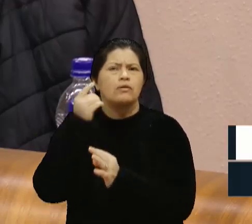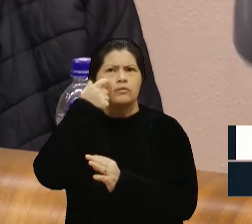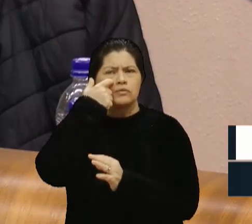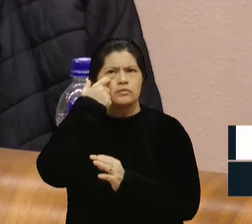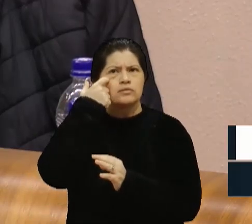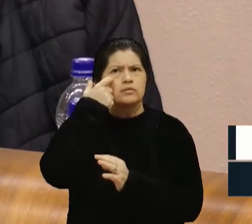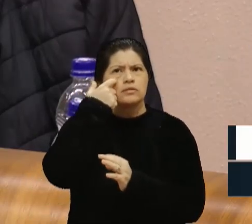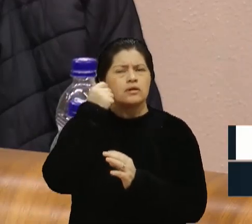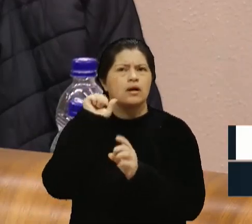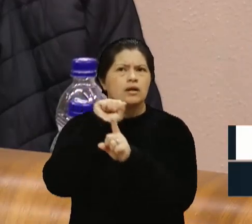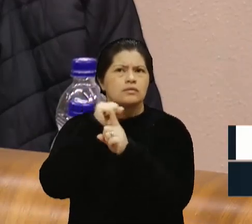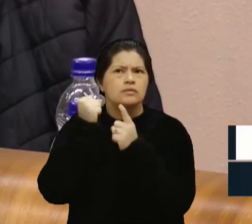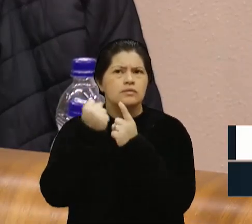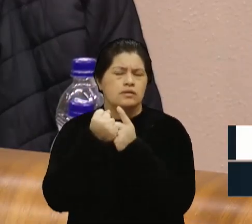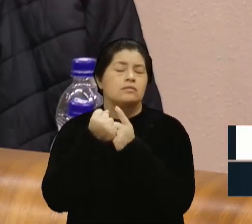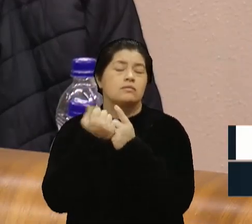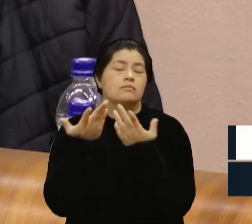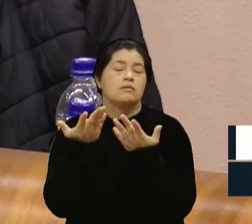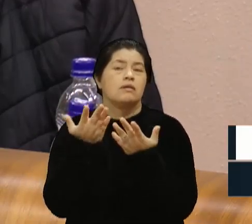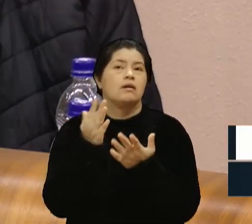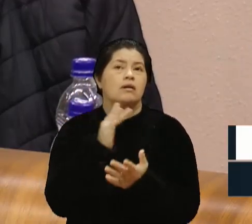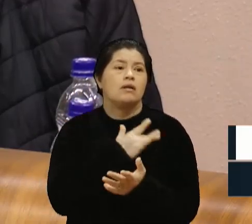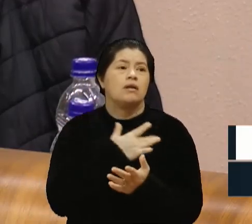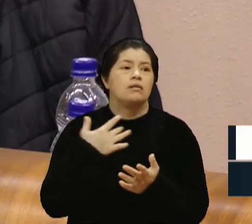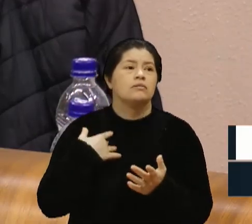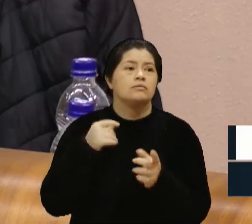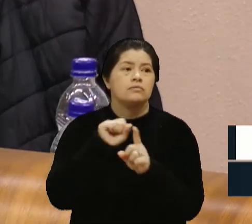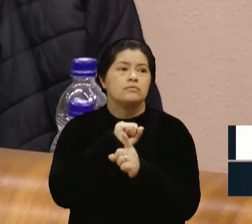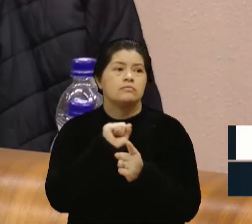assistência social, ela não pertence à saúde.